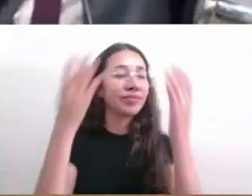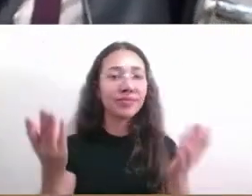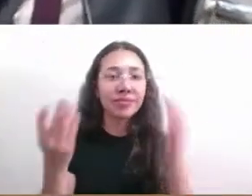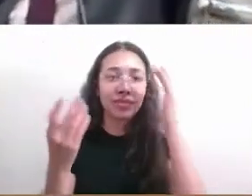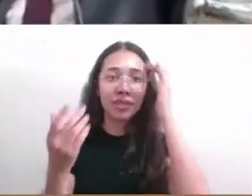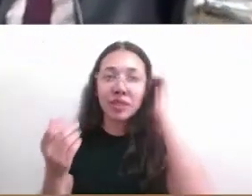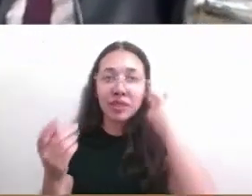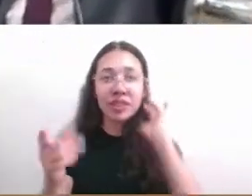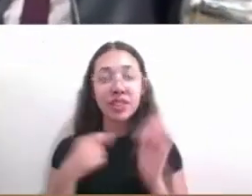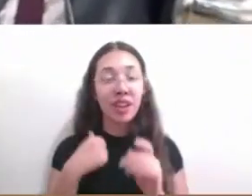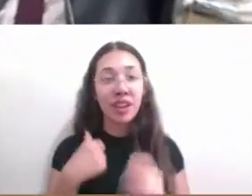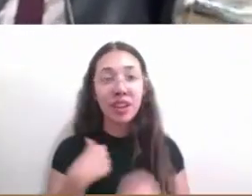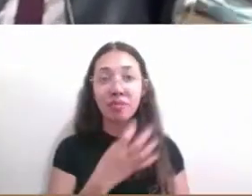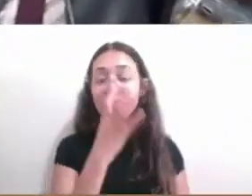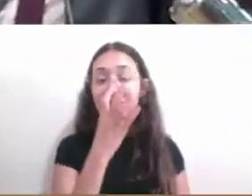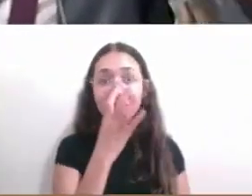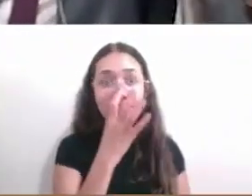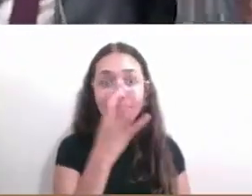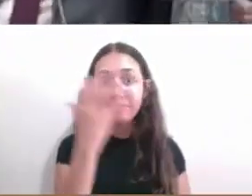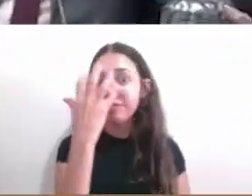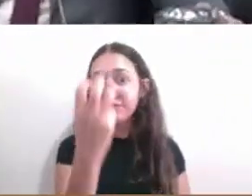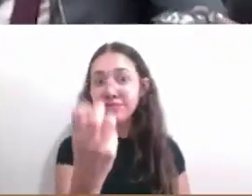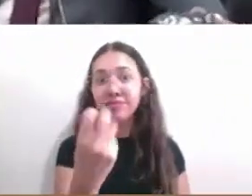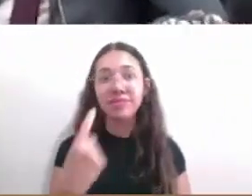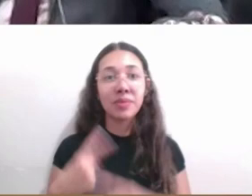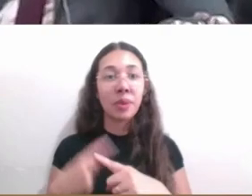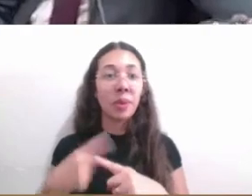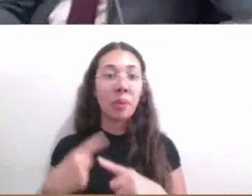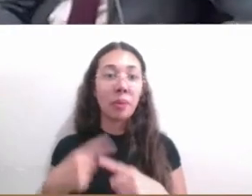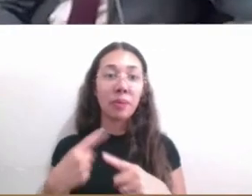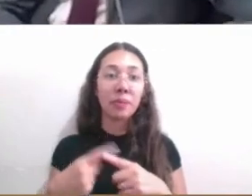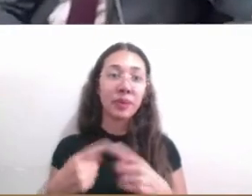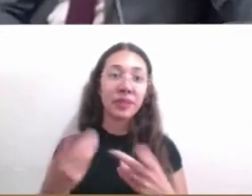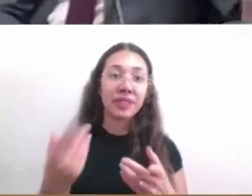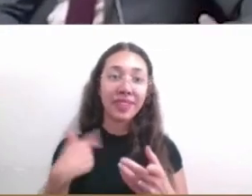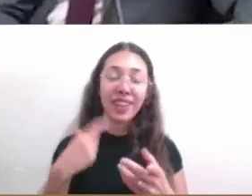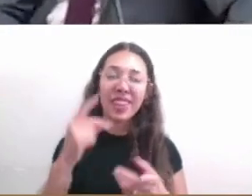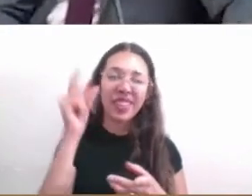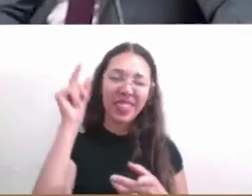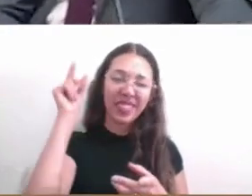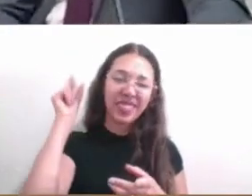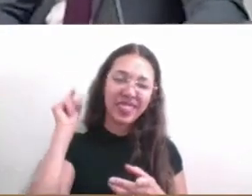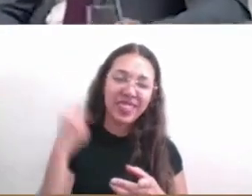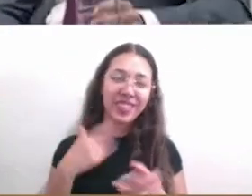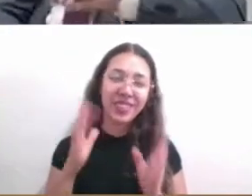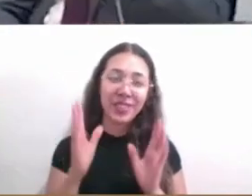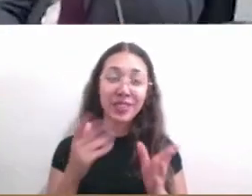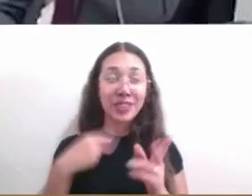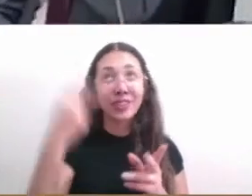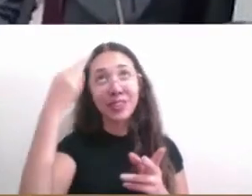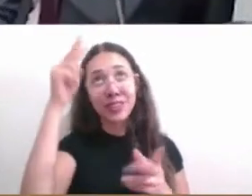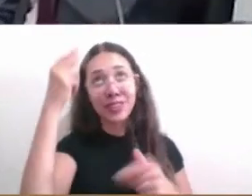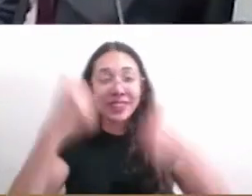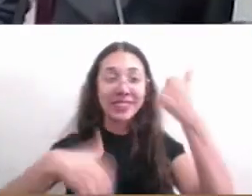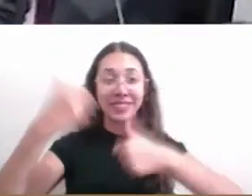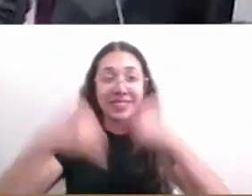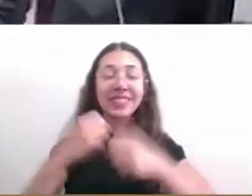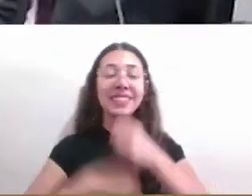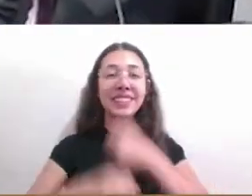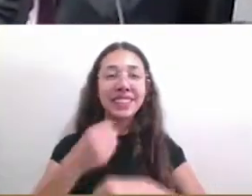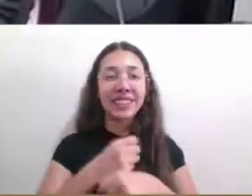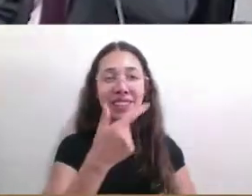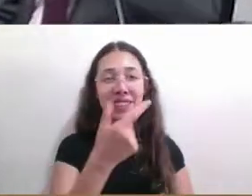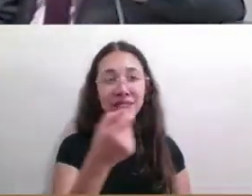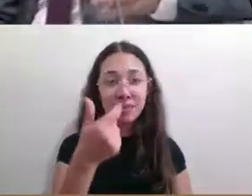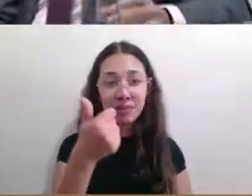me fascina, porque no começo, né, até porque a gente fica mais antiga, vai ficando didática contando histórias, né? Em 2002, que vocês não sabiam que eu